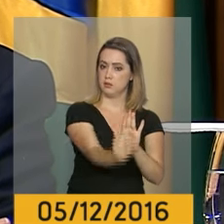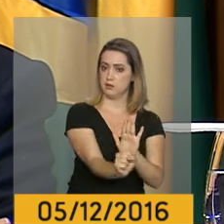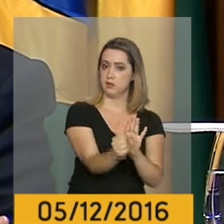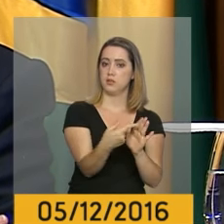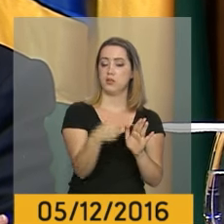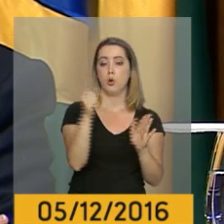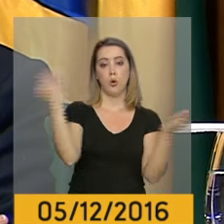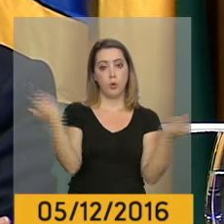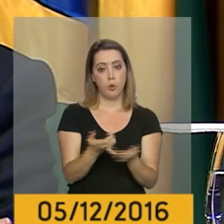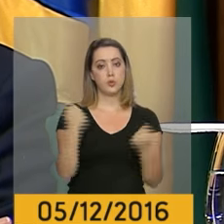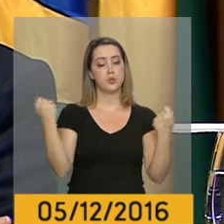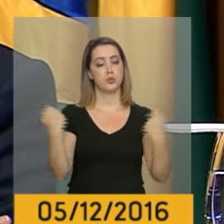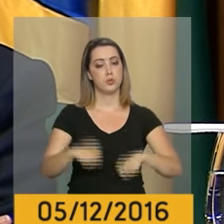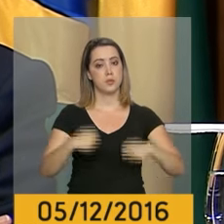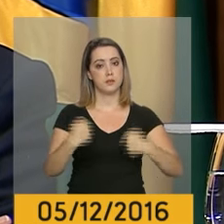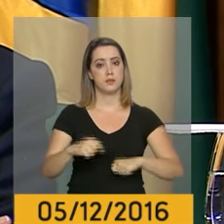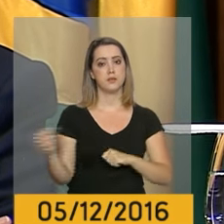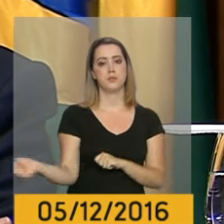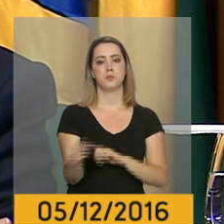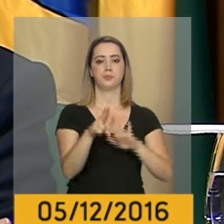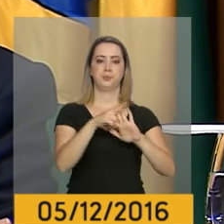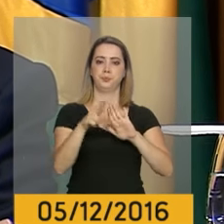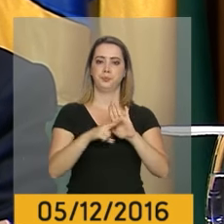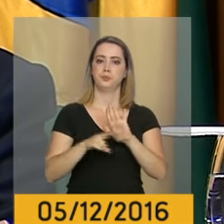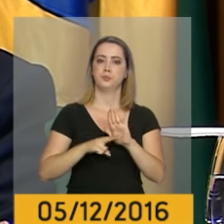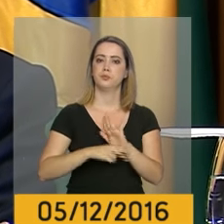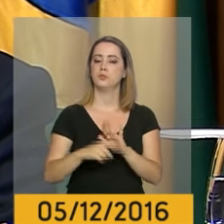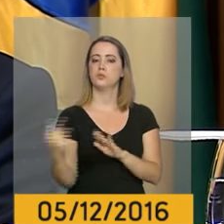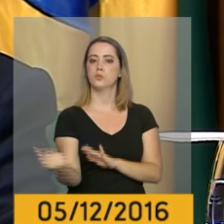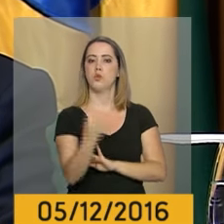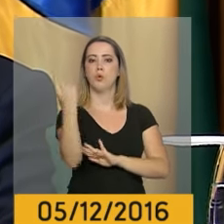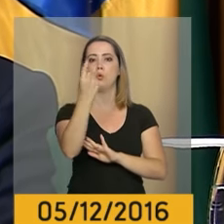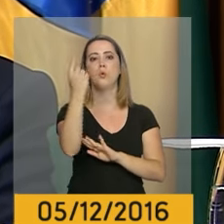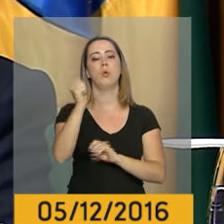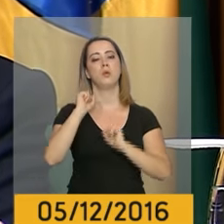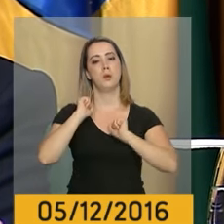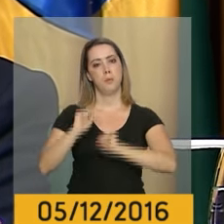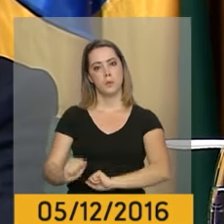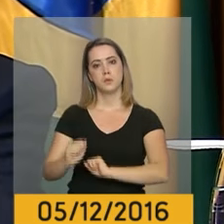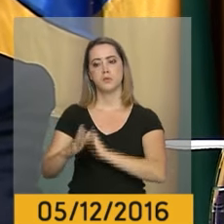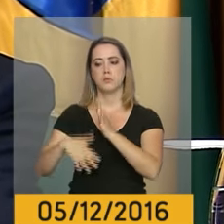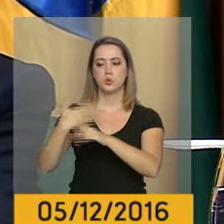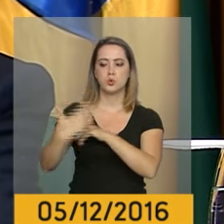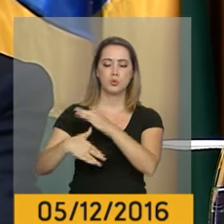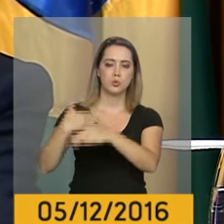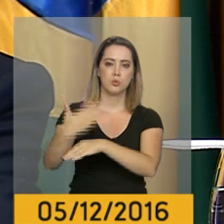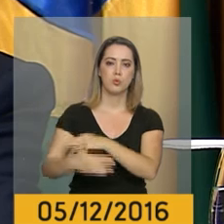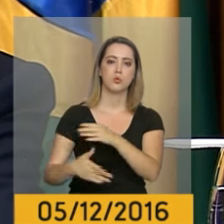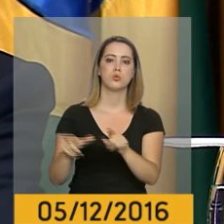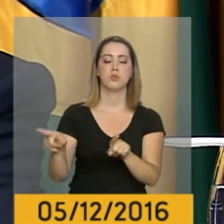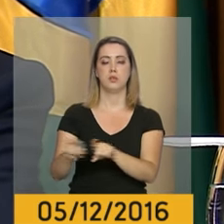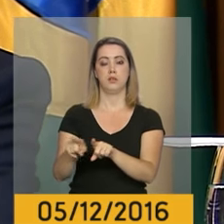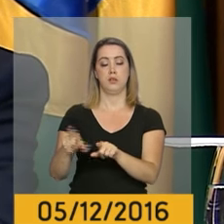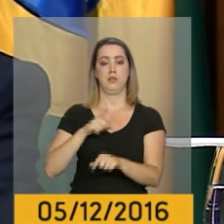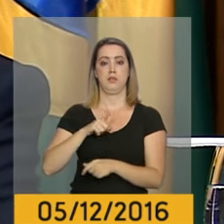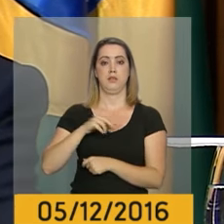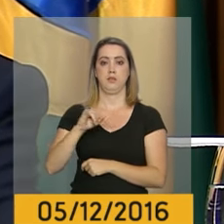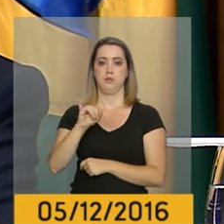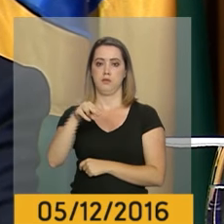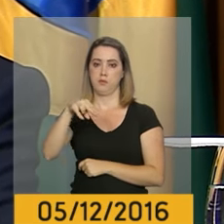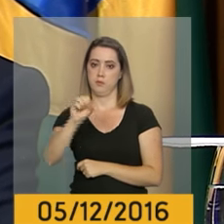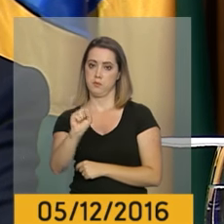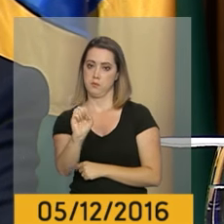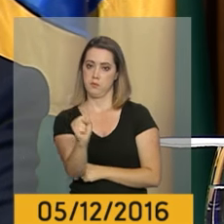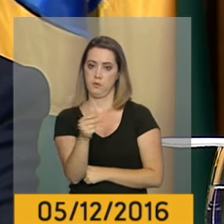a previdência é a única garantia para garantir a previdência no futuro.